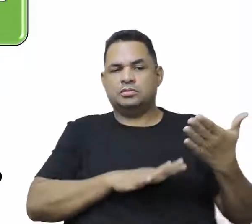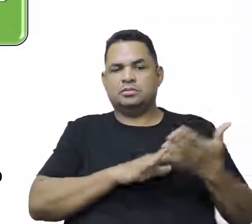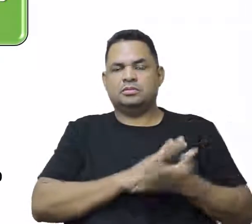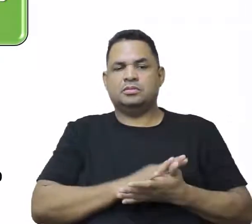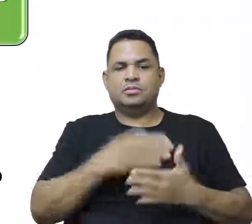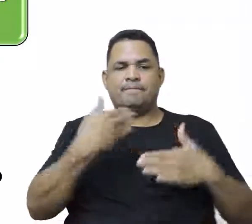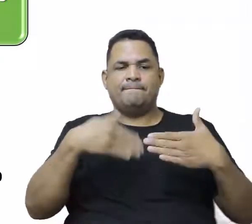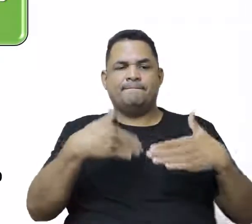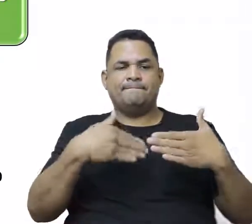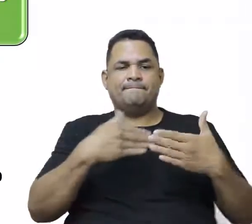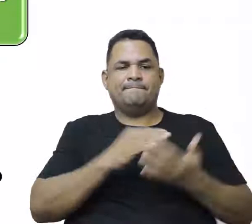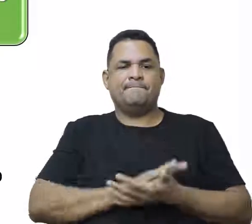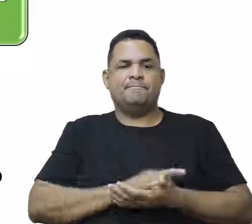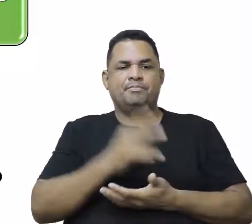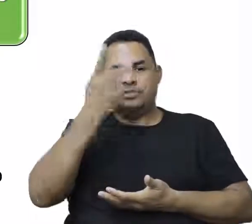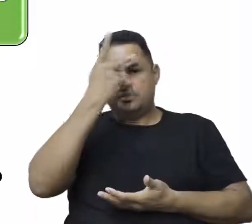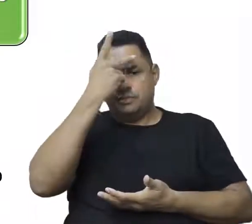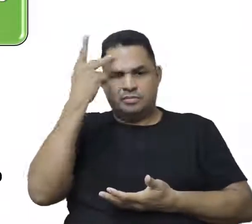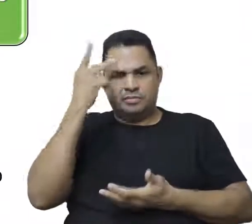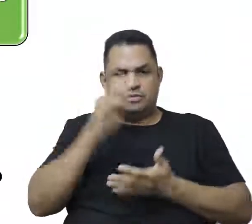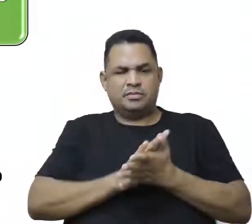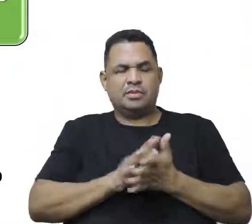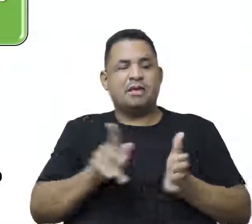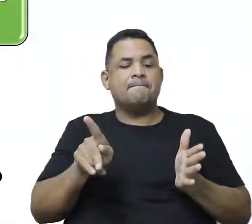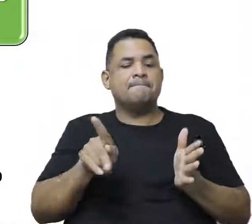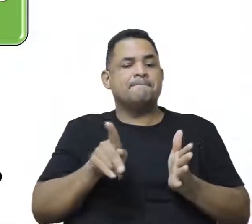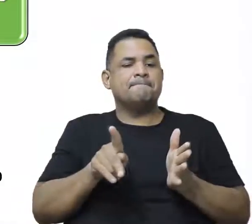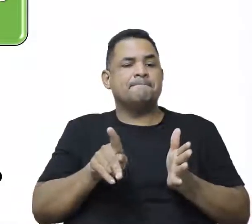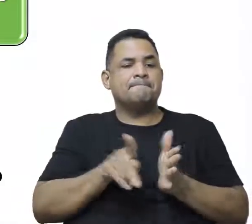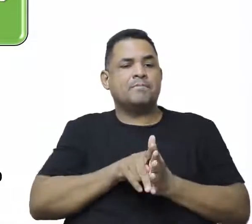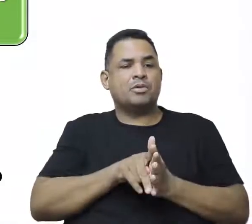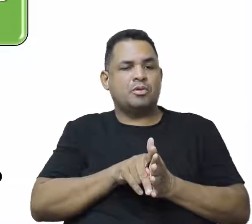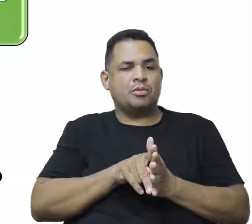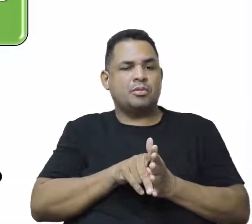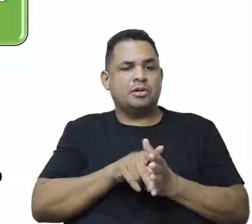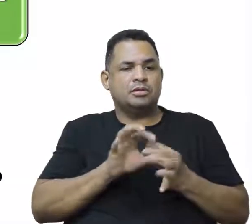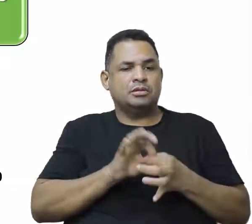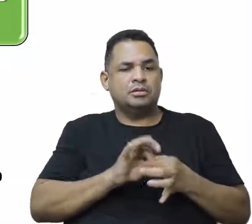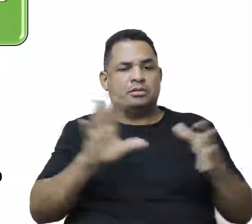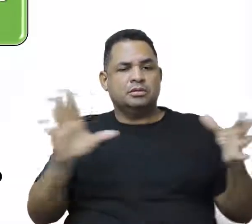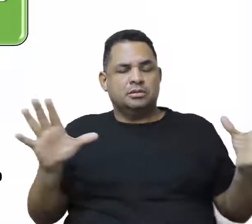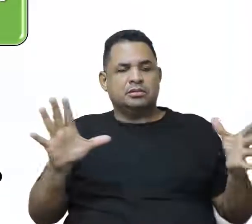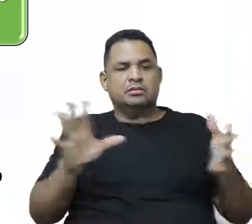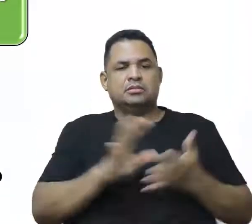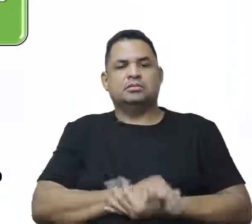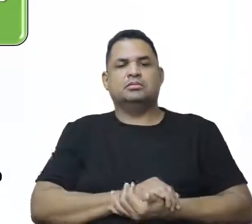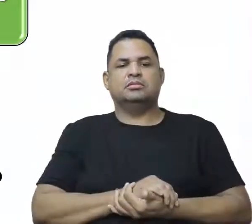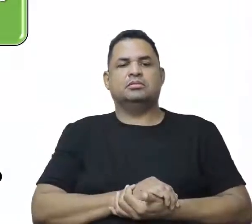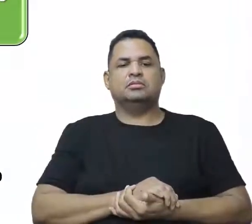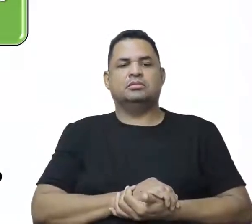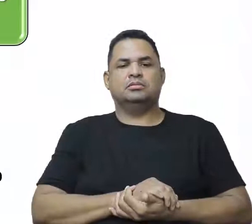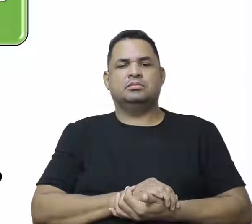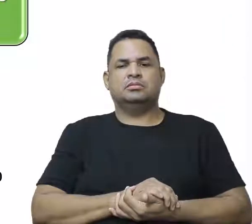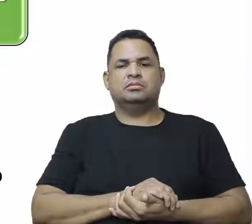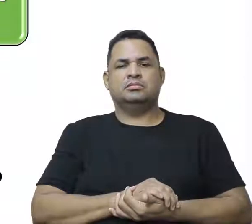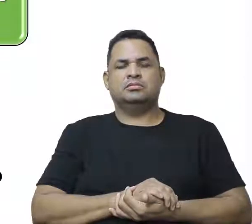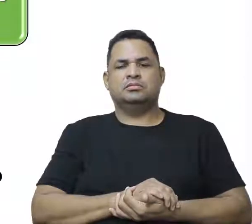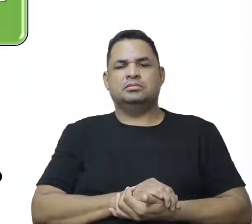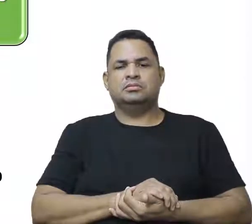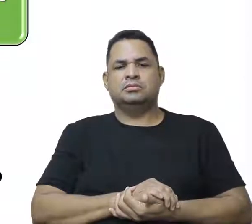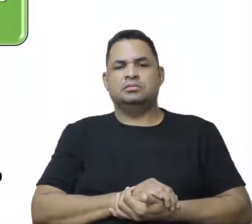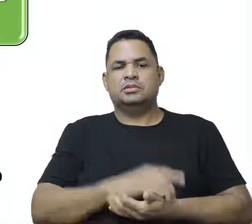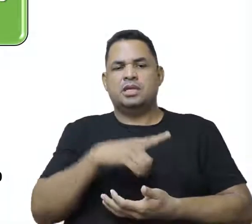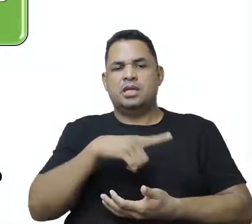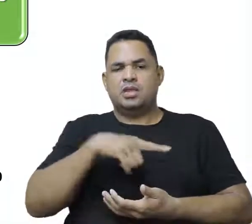na prova que são para pessoas privadas de liberdade, que é uma aplicação exclusiva. Então, nós tivemos ali